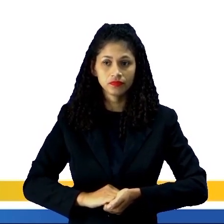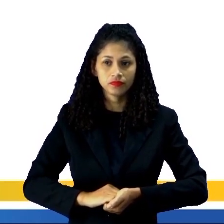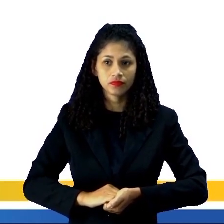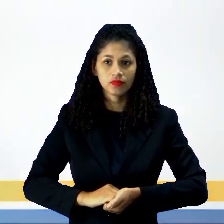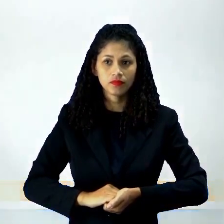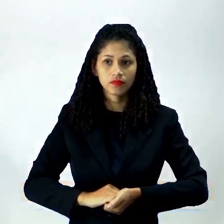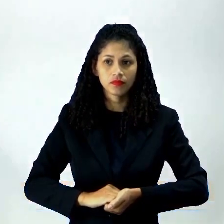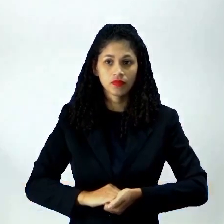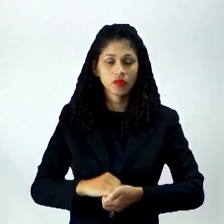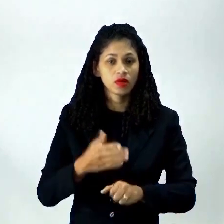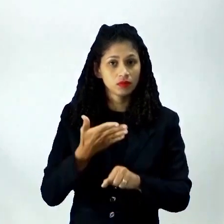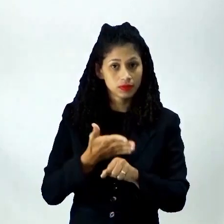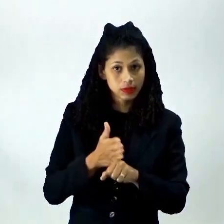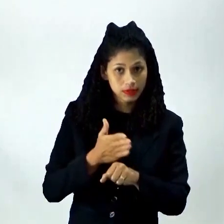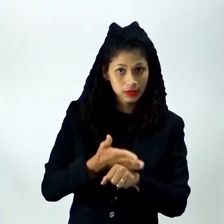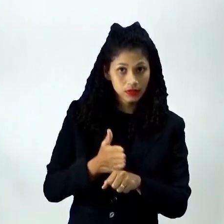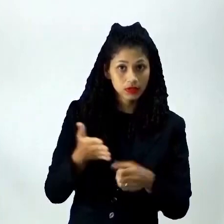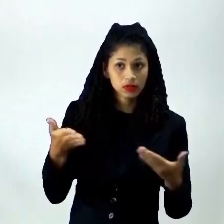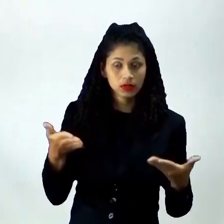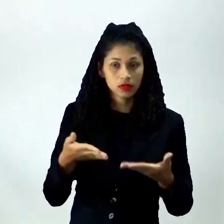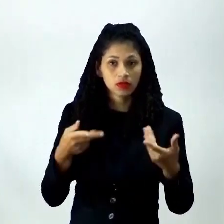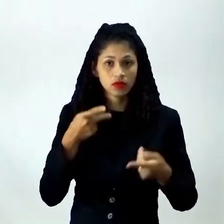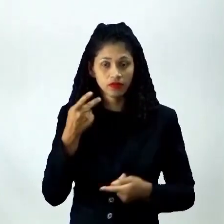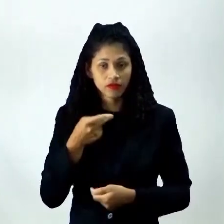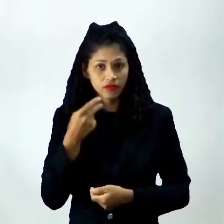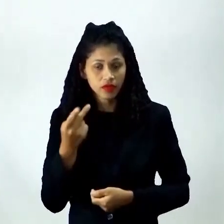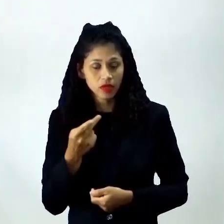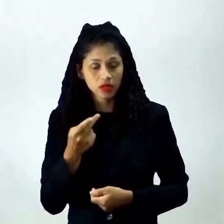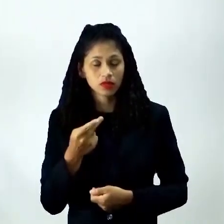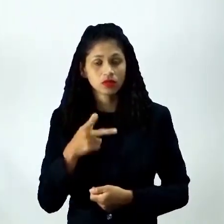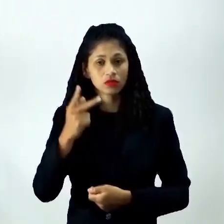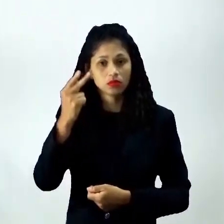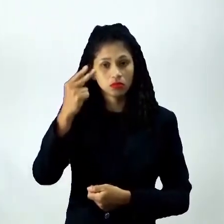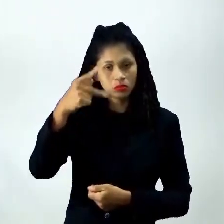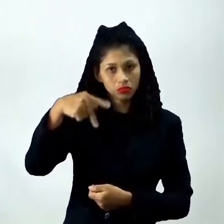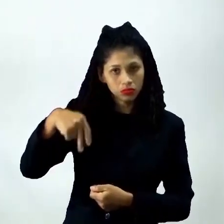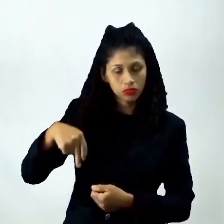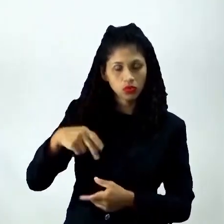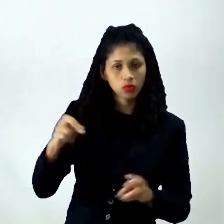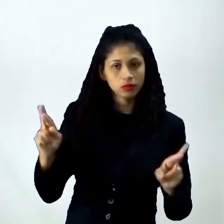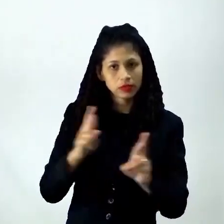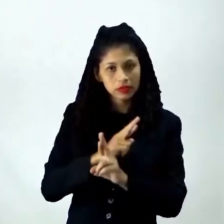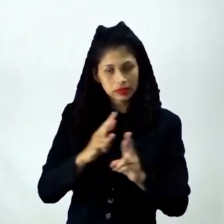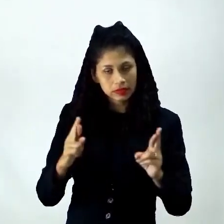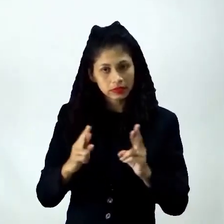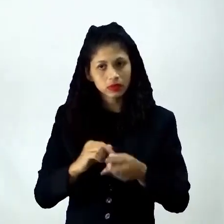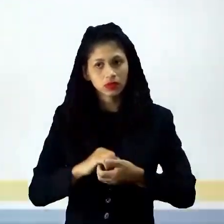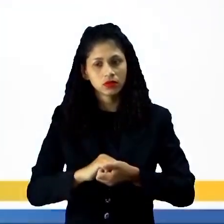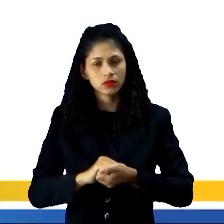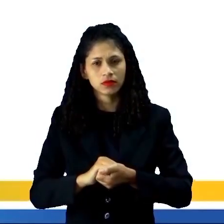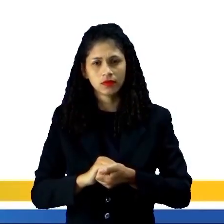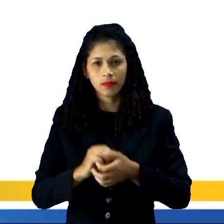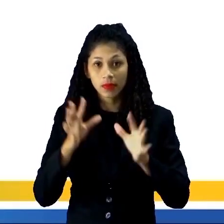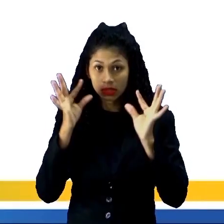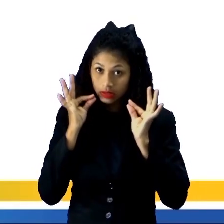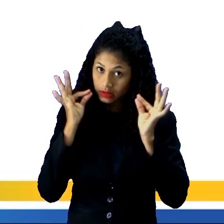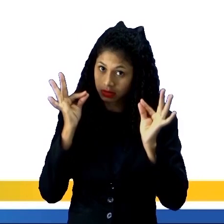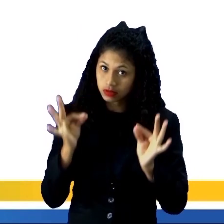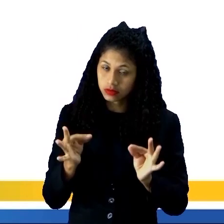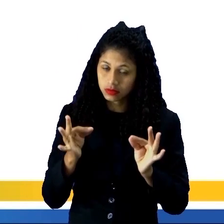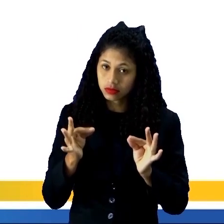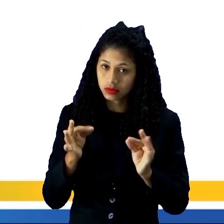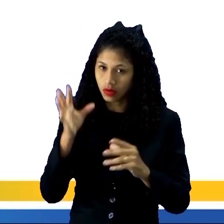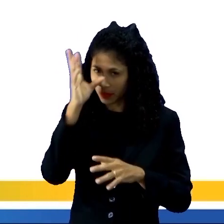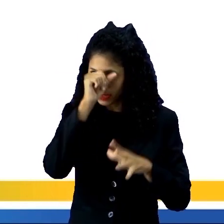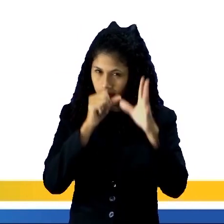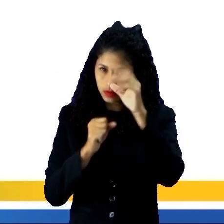Vamos agora aos nossos exercícios. Nós falamos hoje sobre pronomes relativos. Vamos ver se vocês prestaram bastante atenção na aula